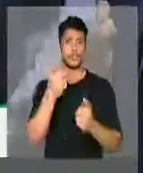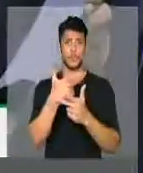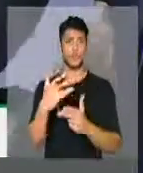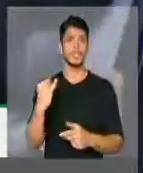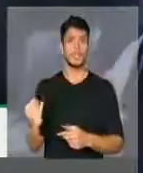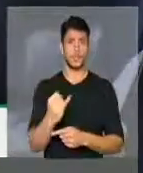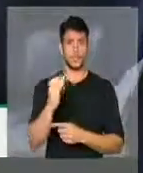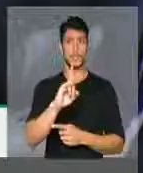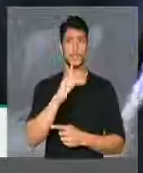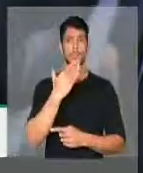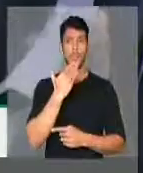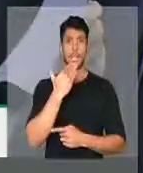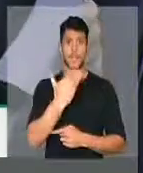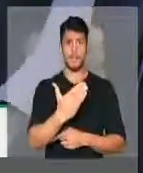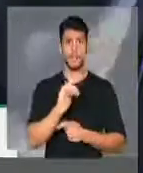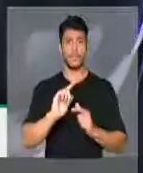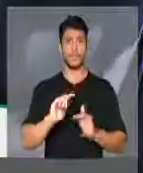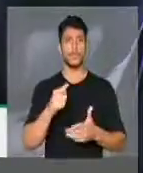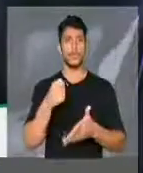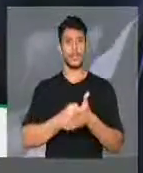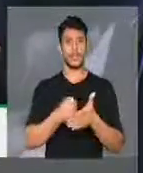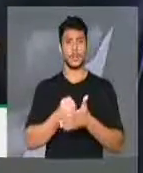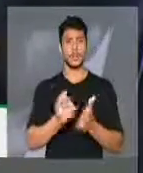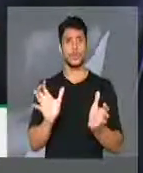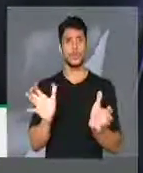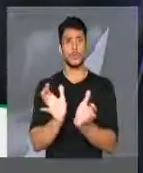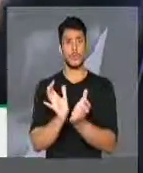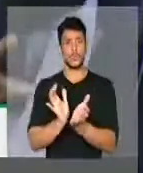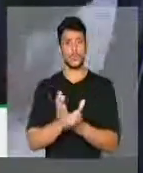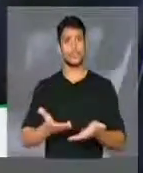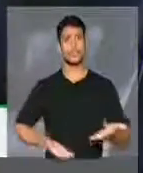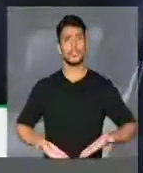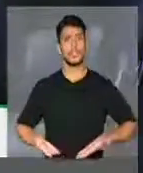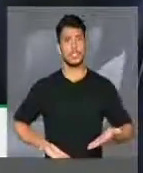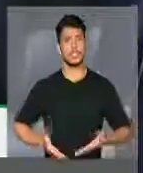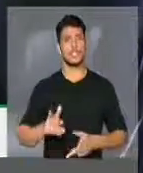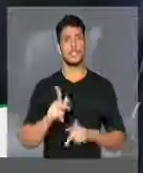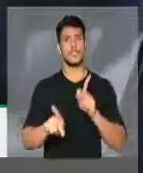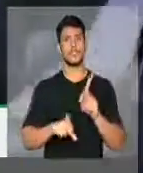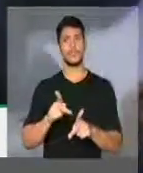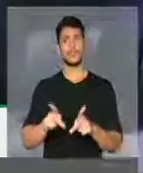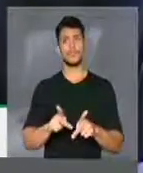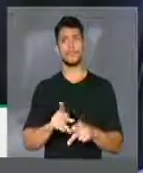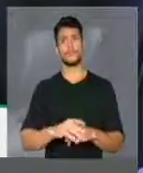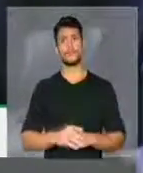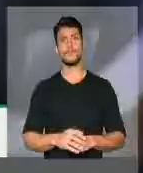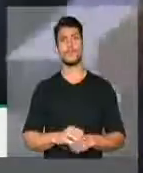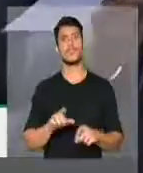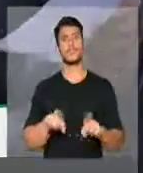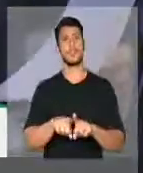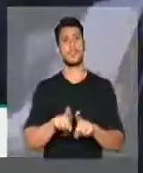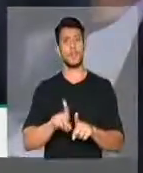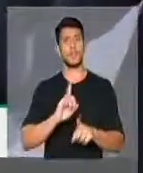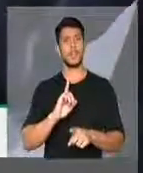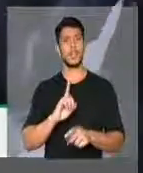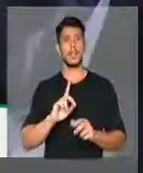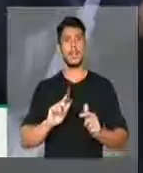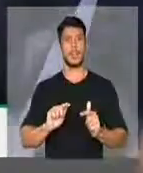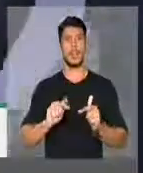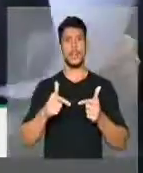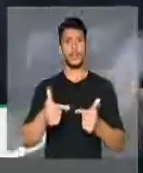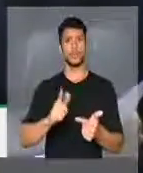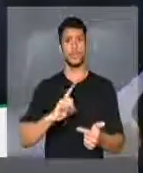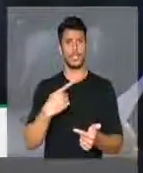dos servidores públicos, que merecem respeito, e, modéstia à parte, da luta do PSOL, que entrou